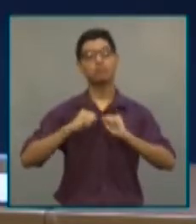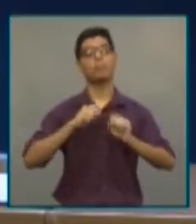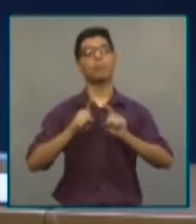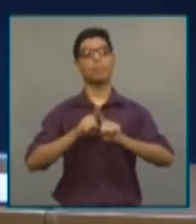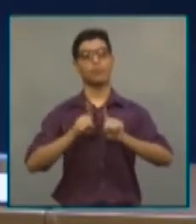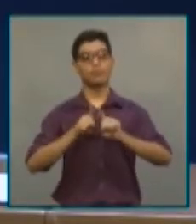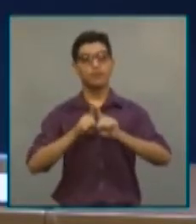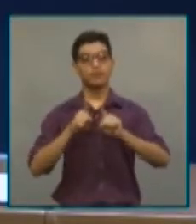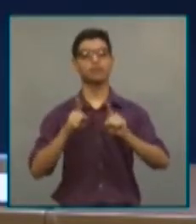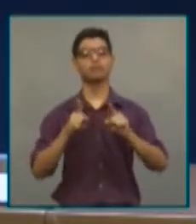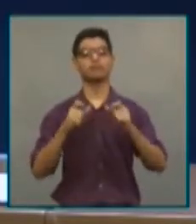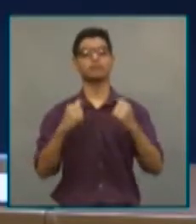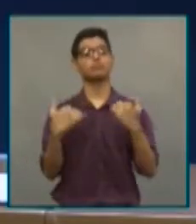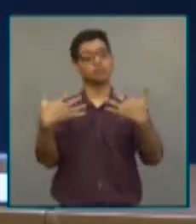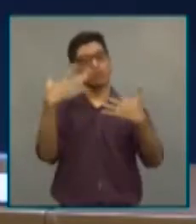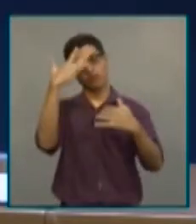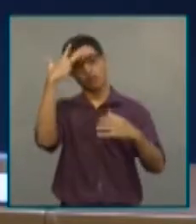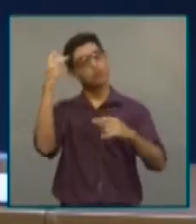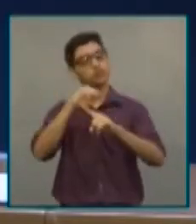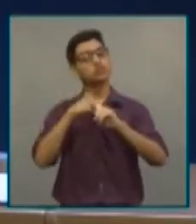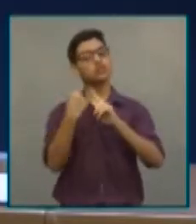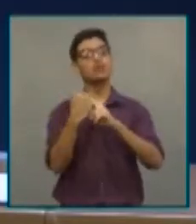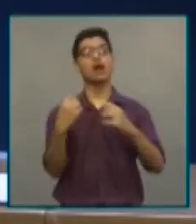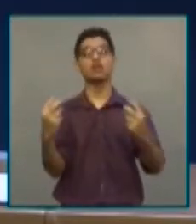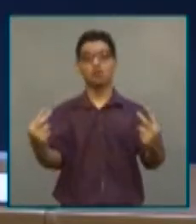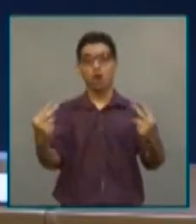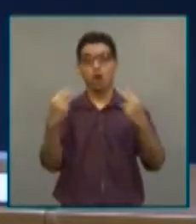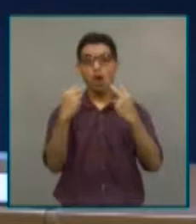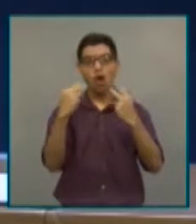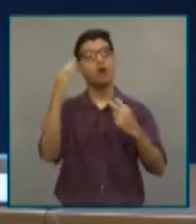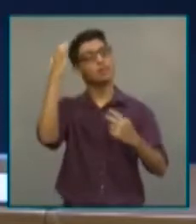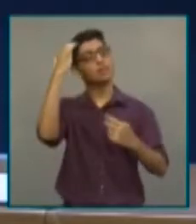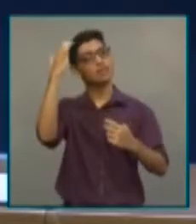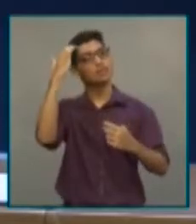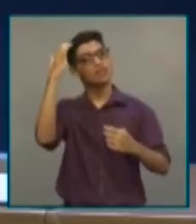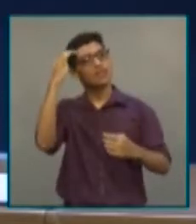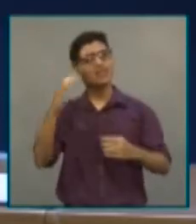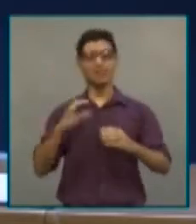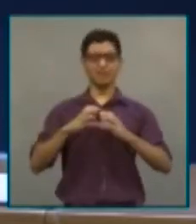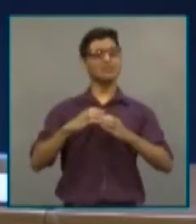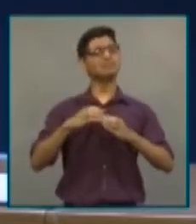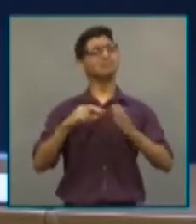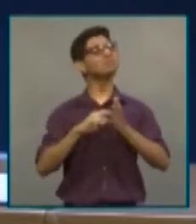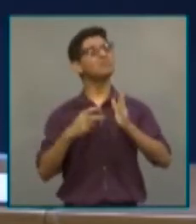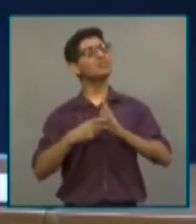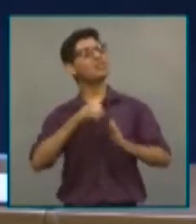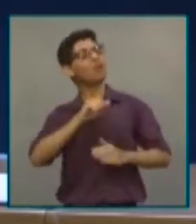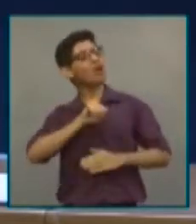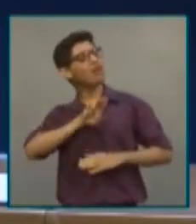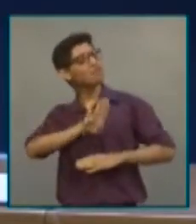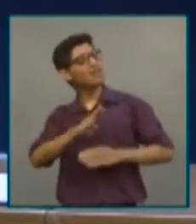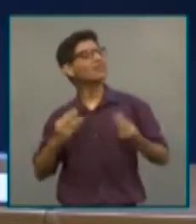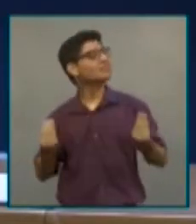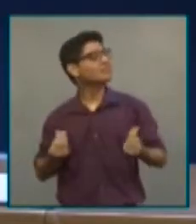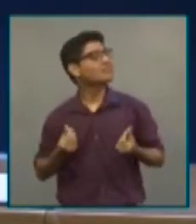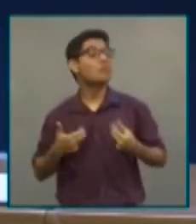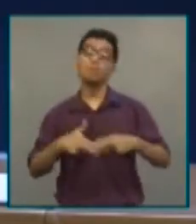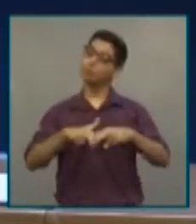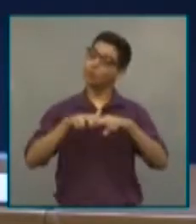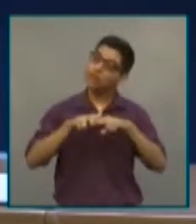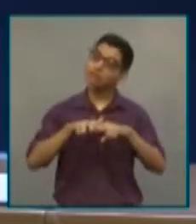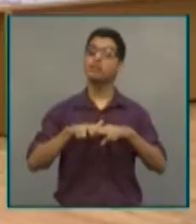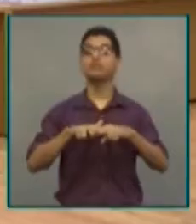públicas. A sociedade precisa entender o verdadeiro papel da Ordem dos Advogados do Brasil. Para isso, é imprescindível